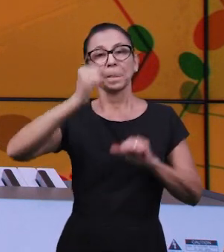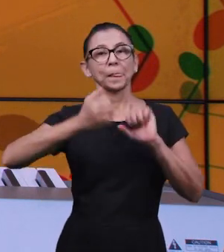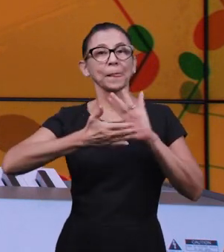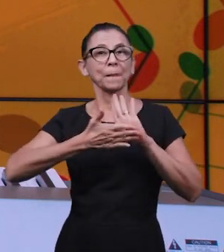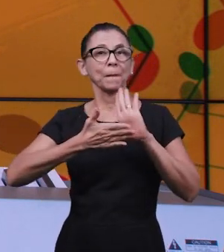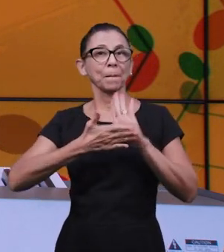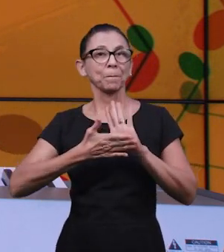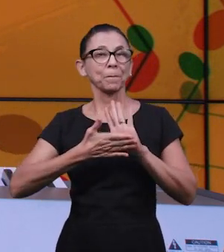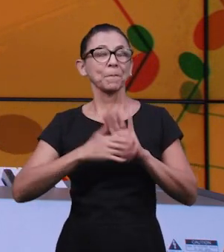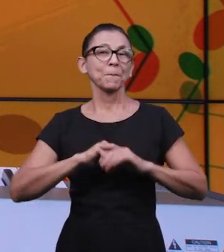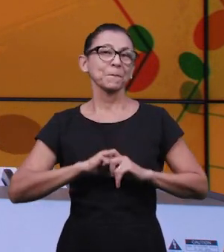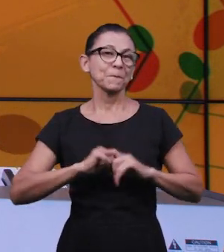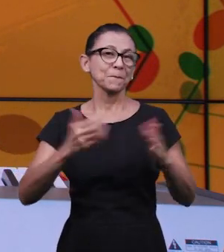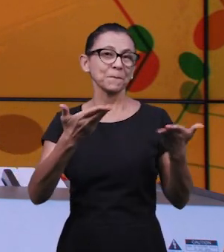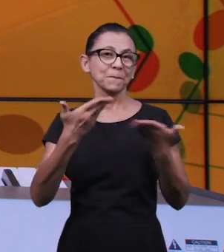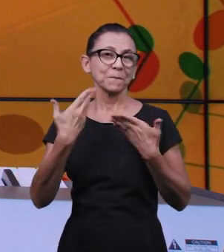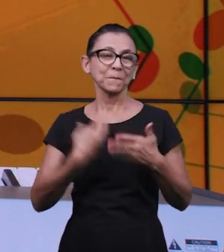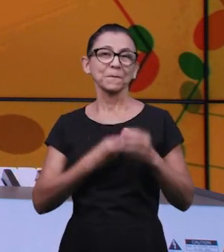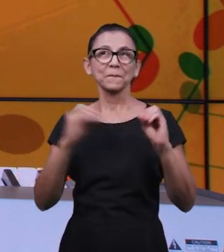aprender.